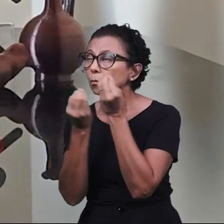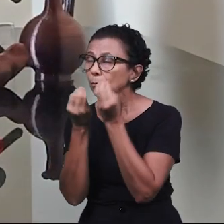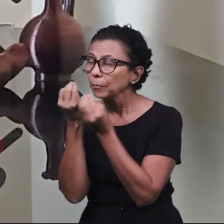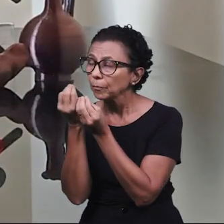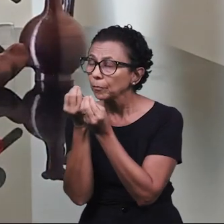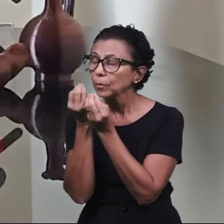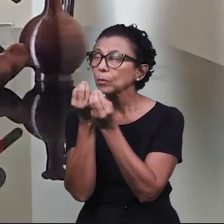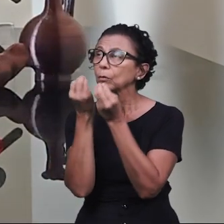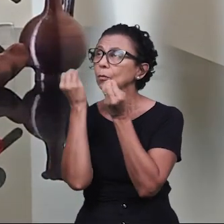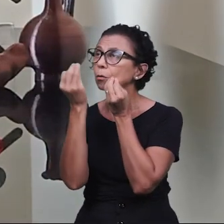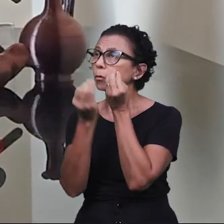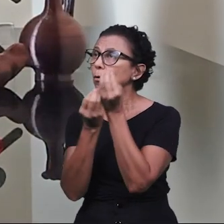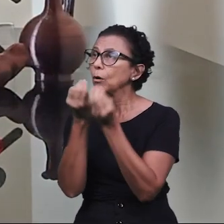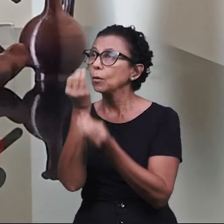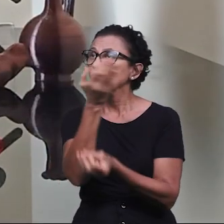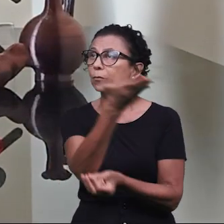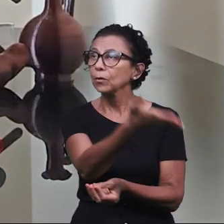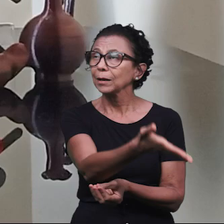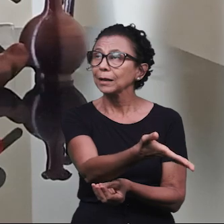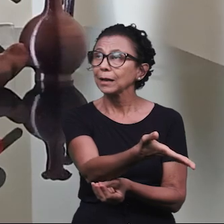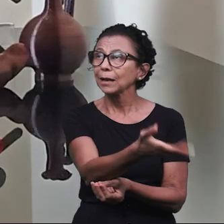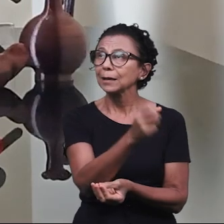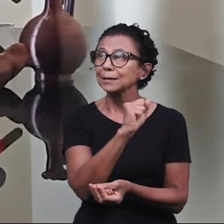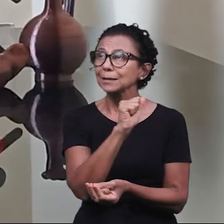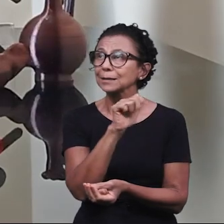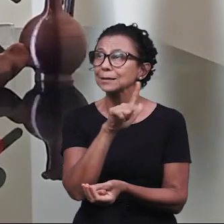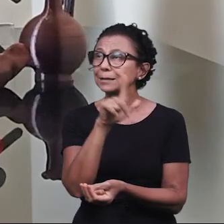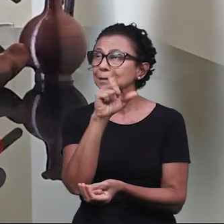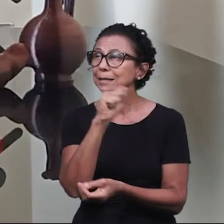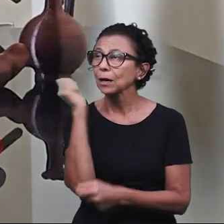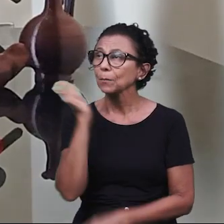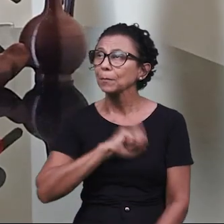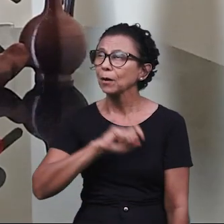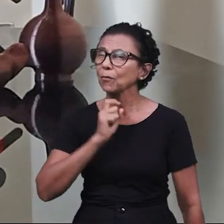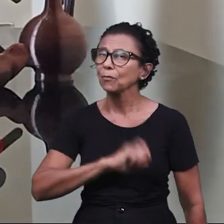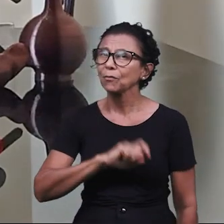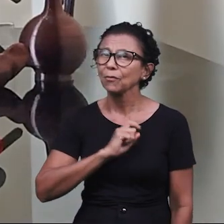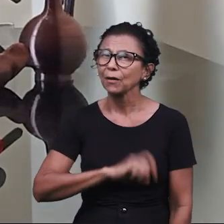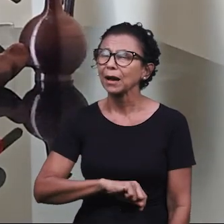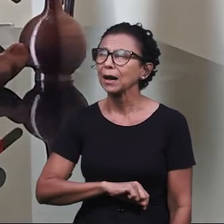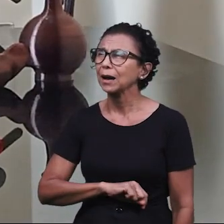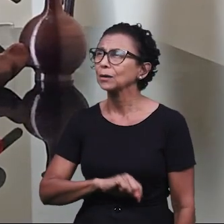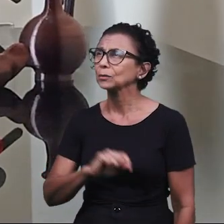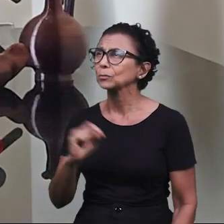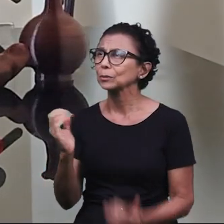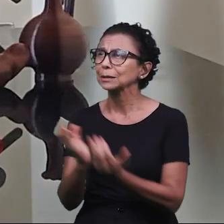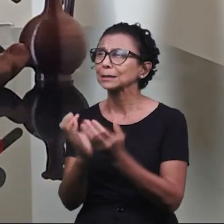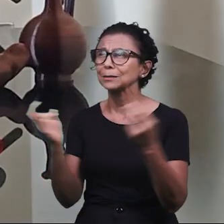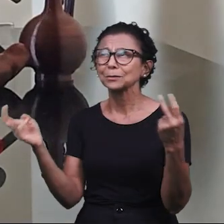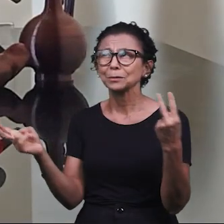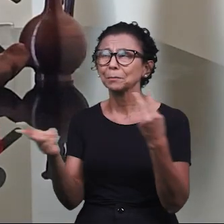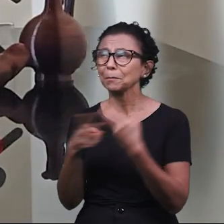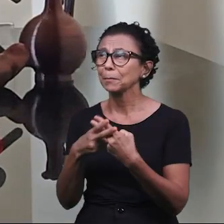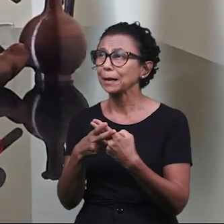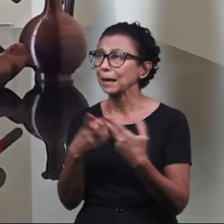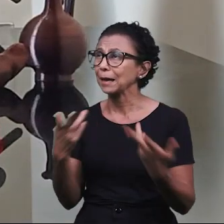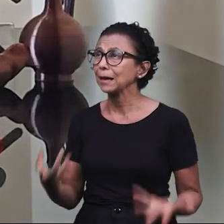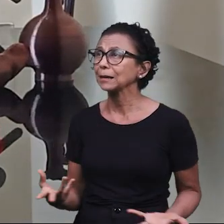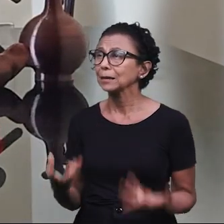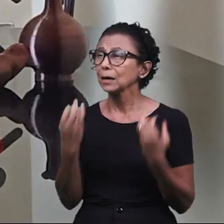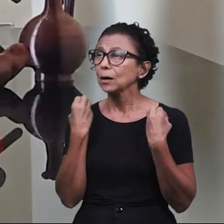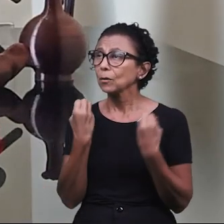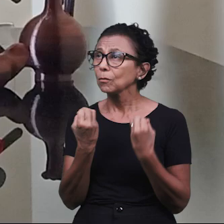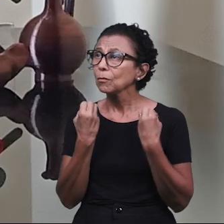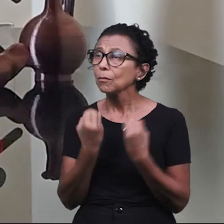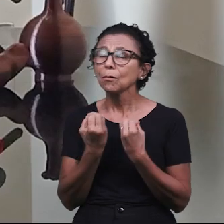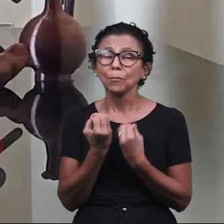Saulo? Saulo, aquele que faz mal aos servos do Senhor, aquele que prende os servos, aquele que consentiu com a morte de alguns.